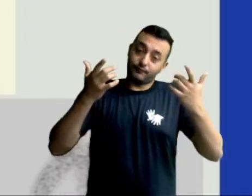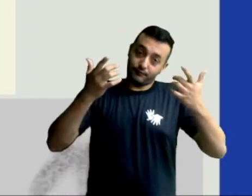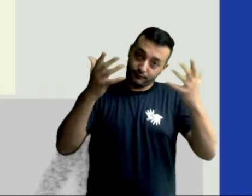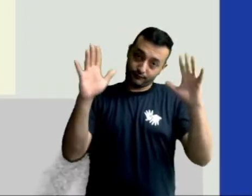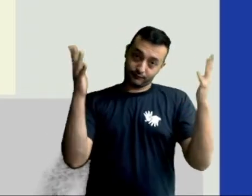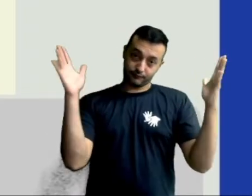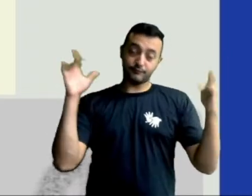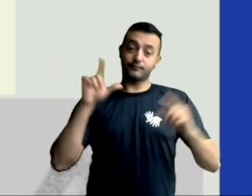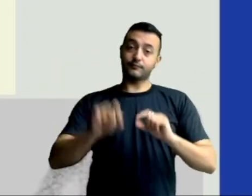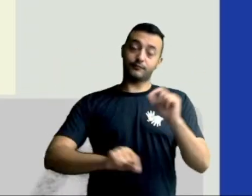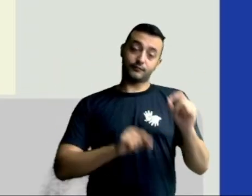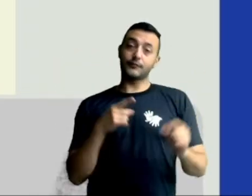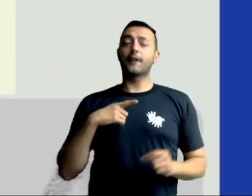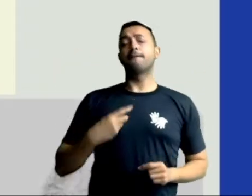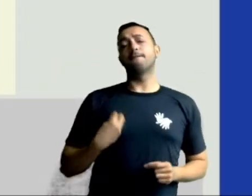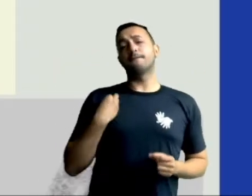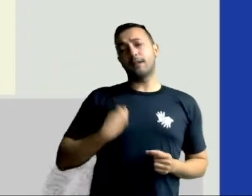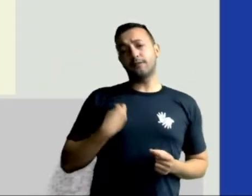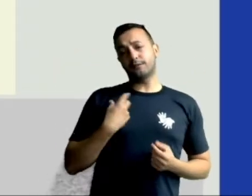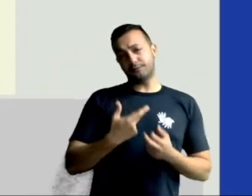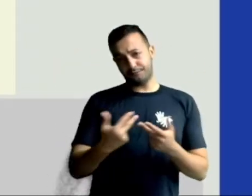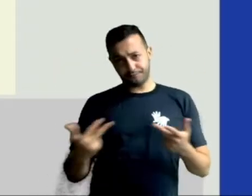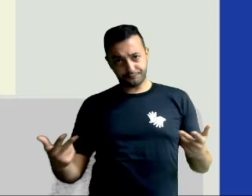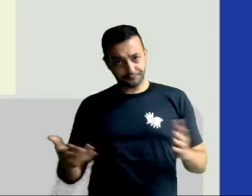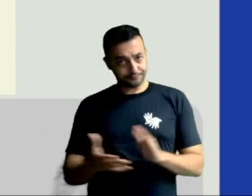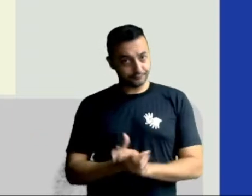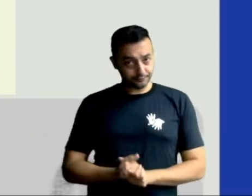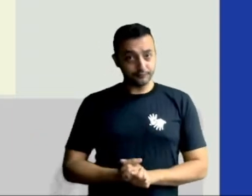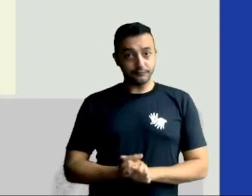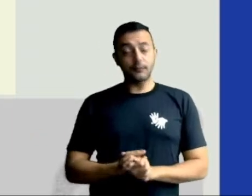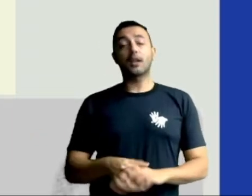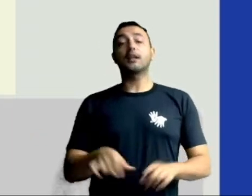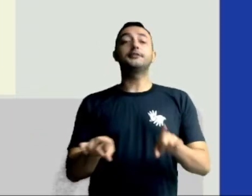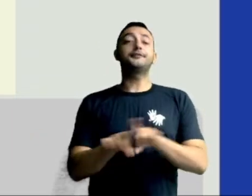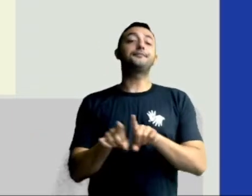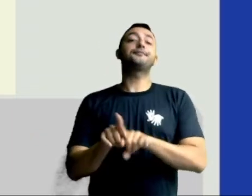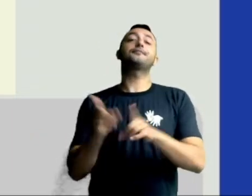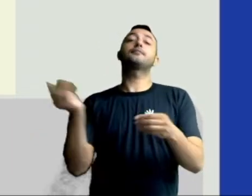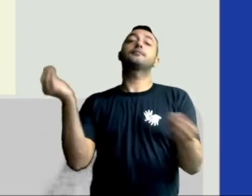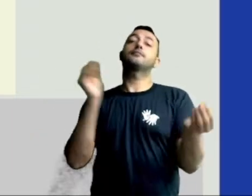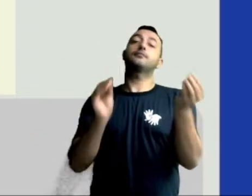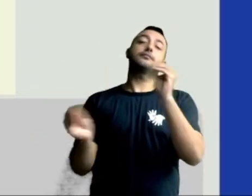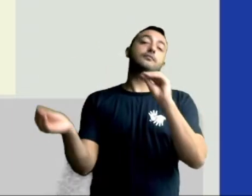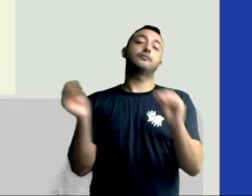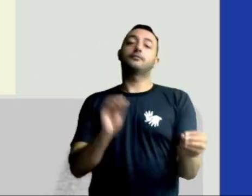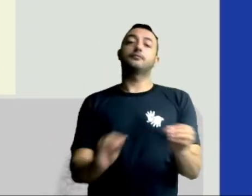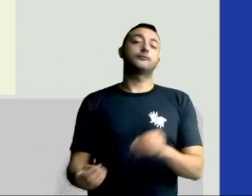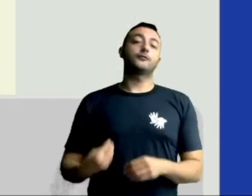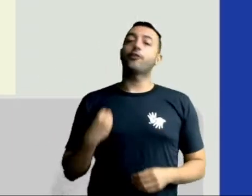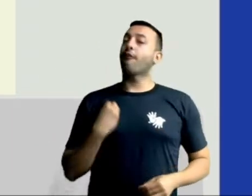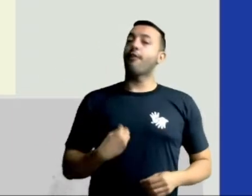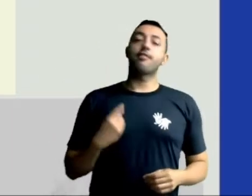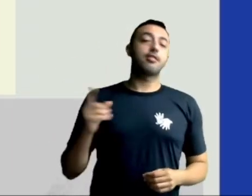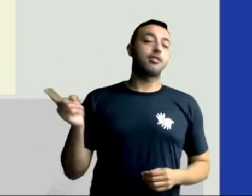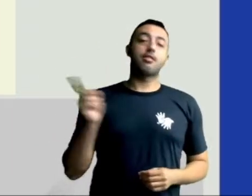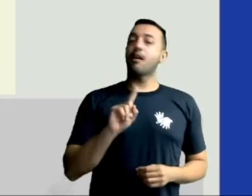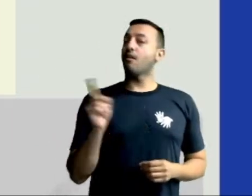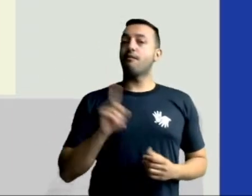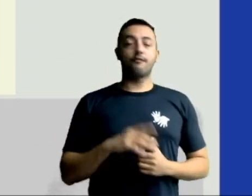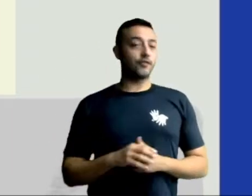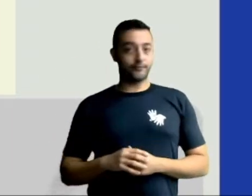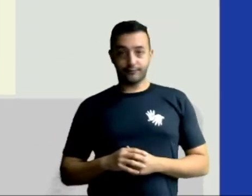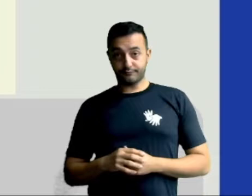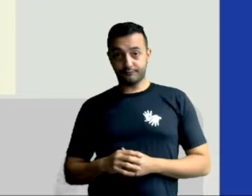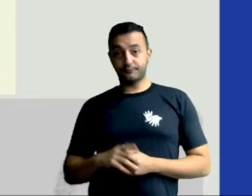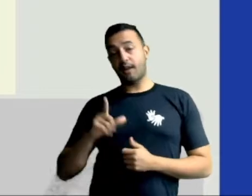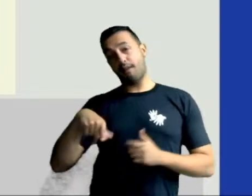pelos seres vivos, pelos componentes não vivos, e que